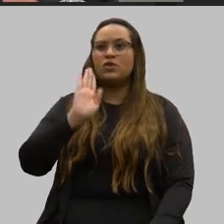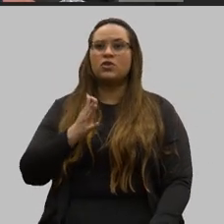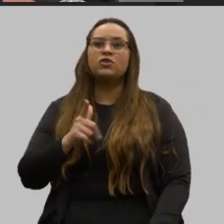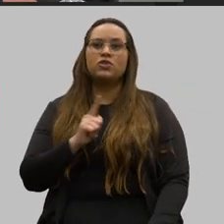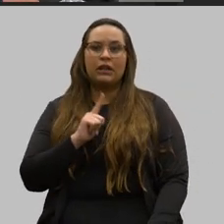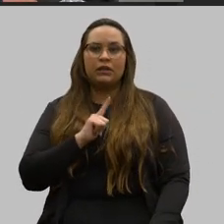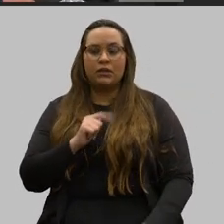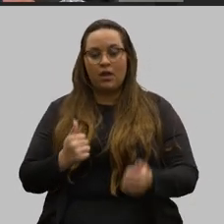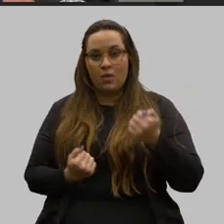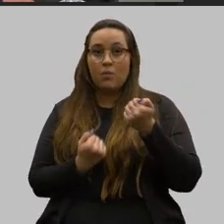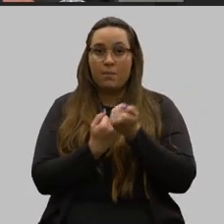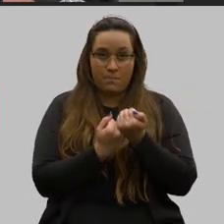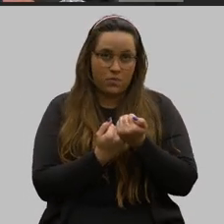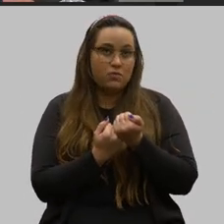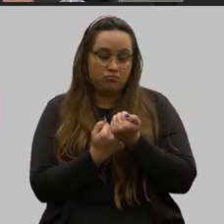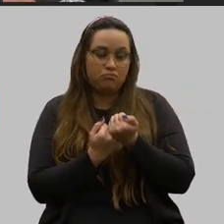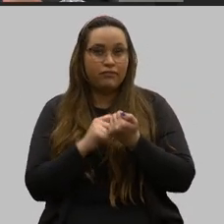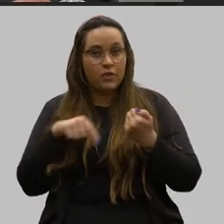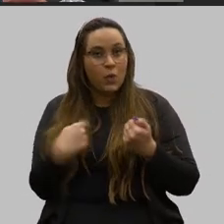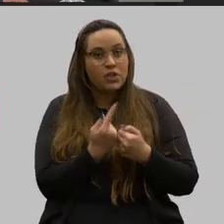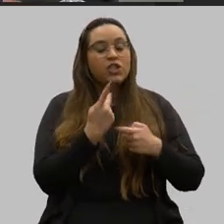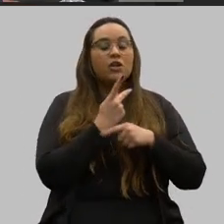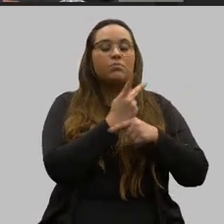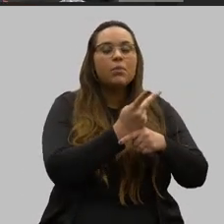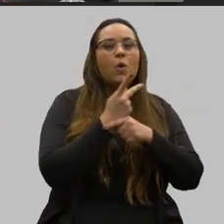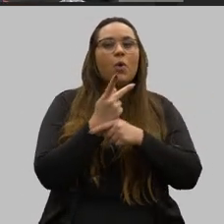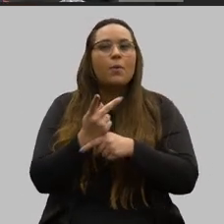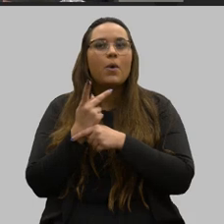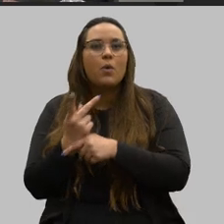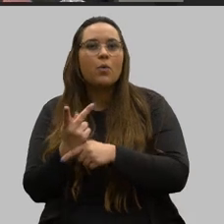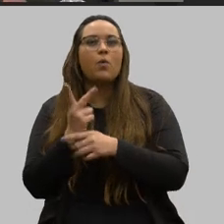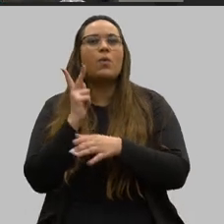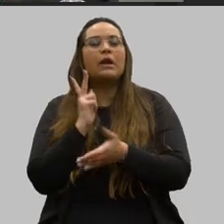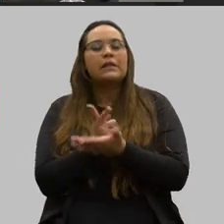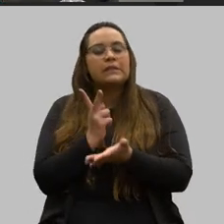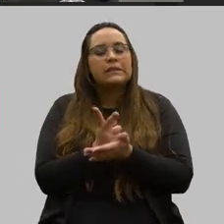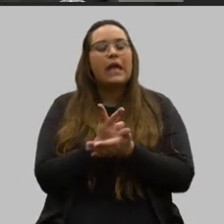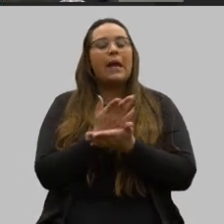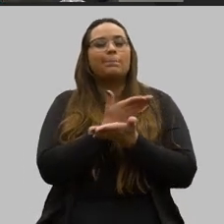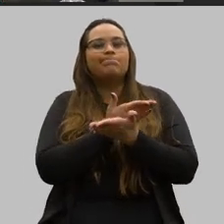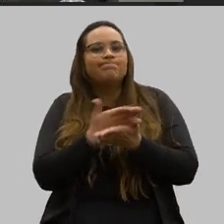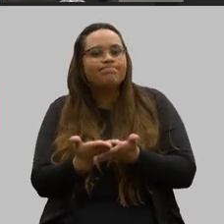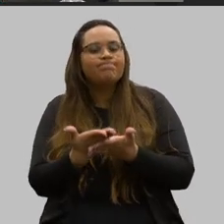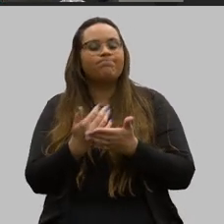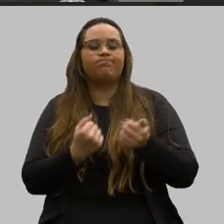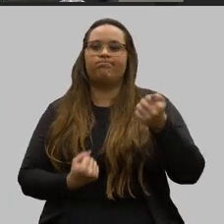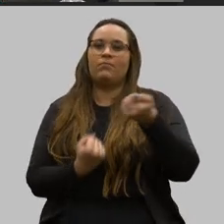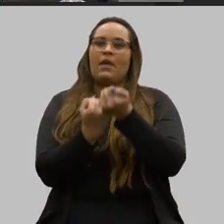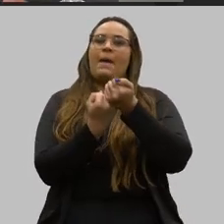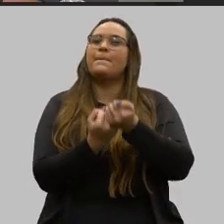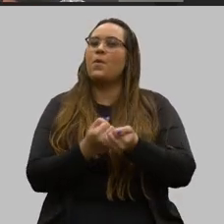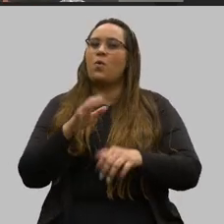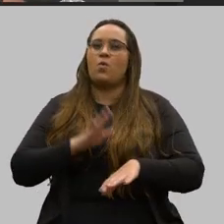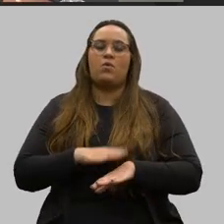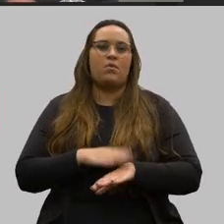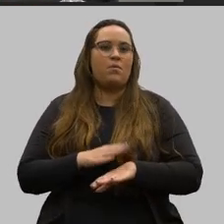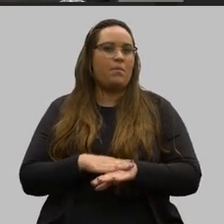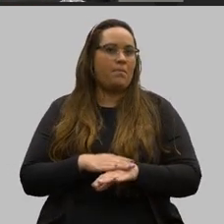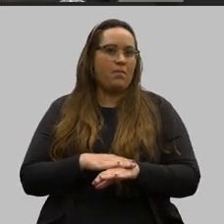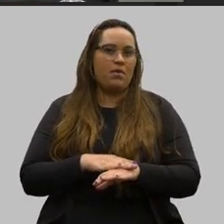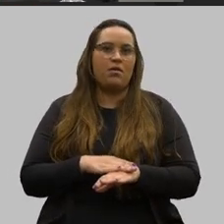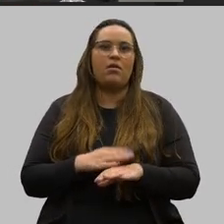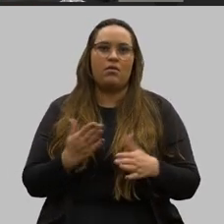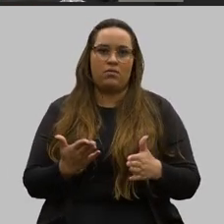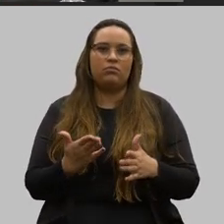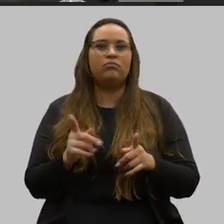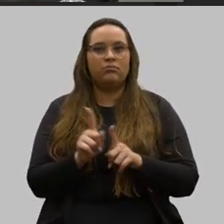apoio a gente faz a busca ativa e inicia ali aquele suporte adequado e a busca do